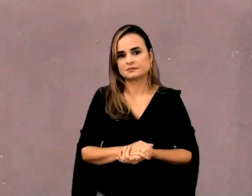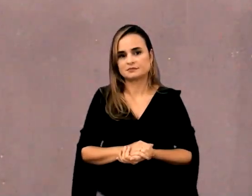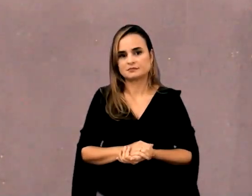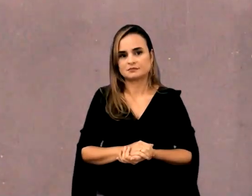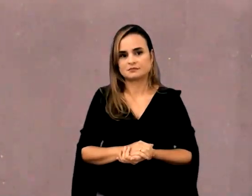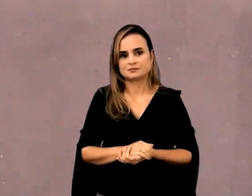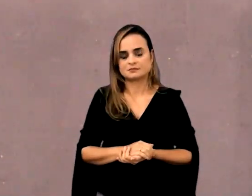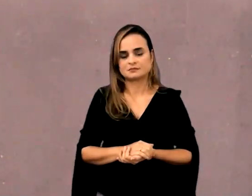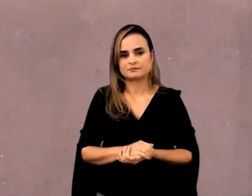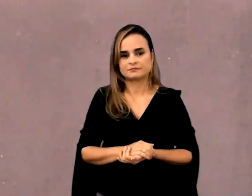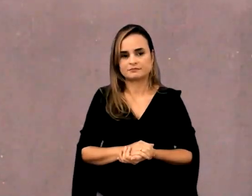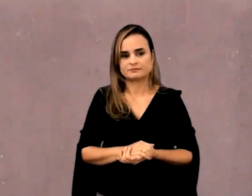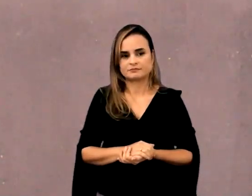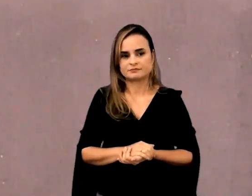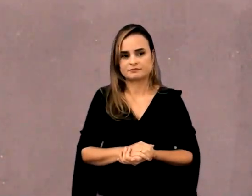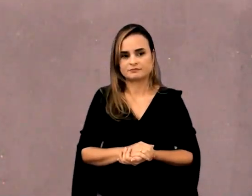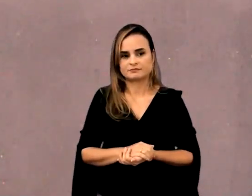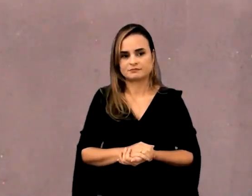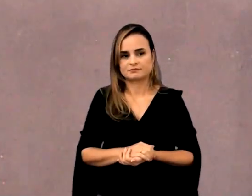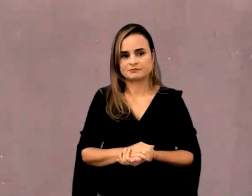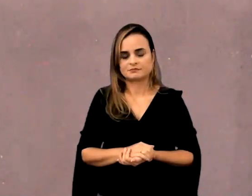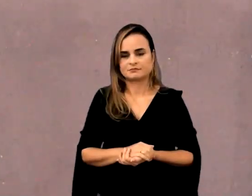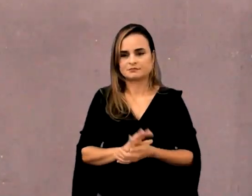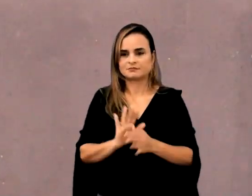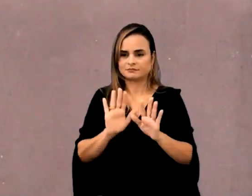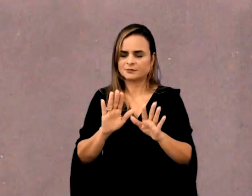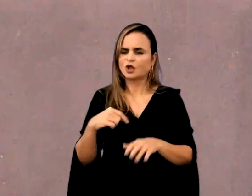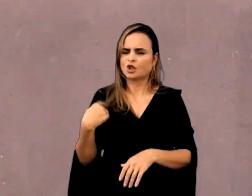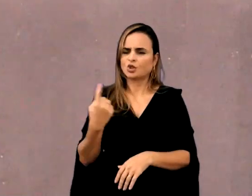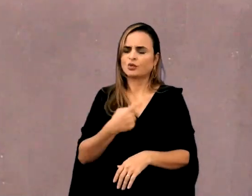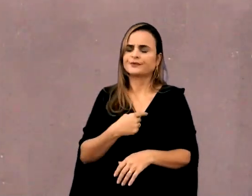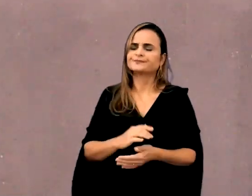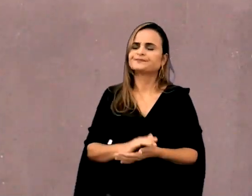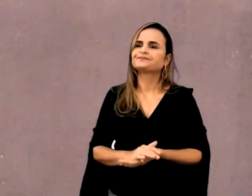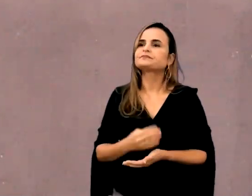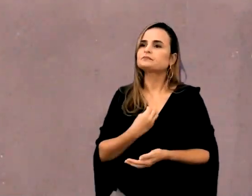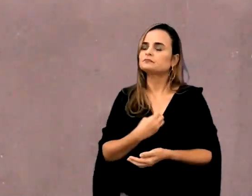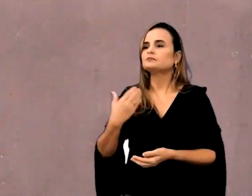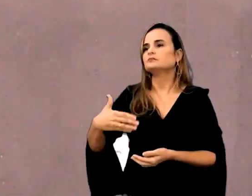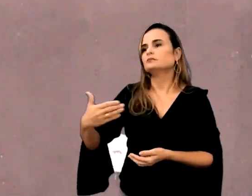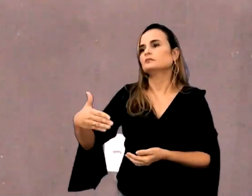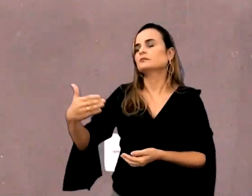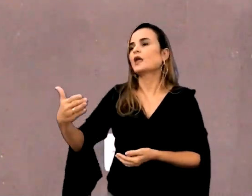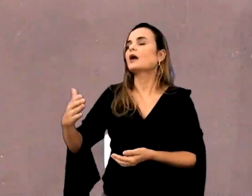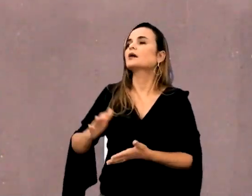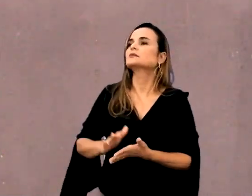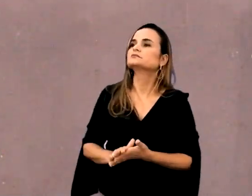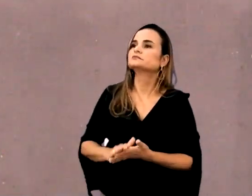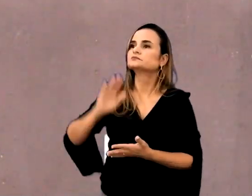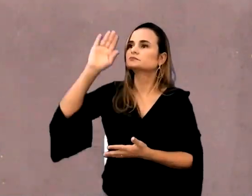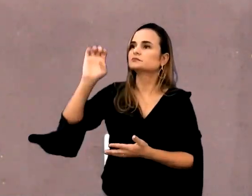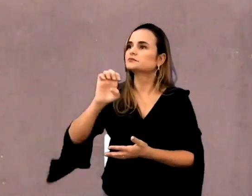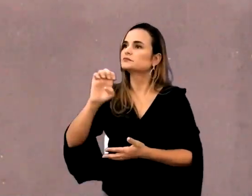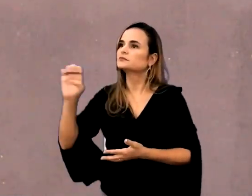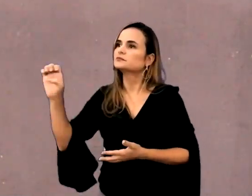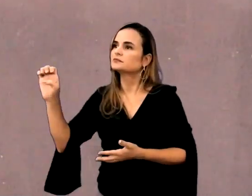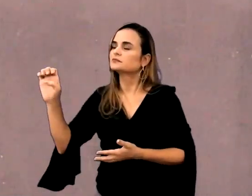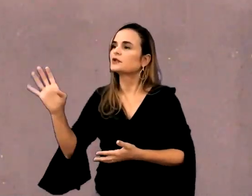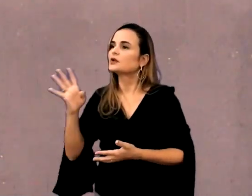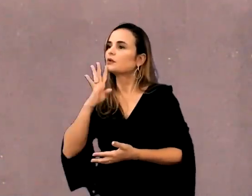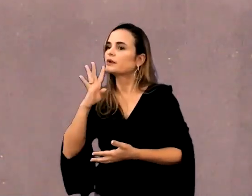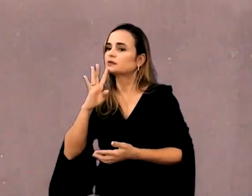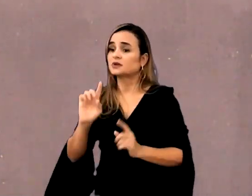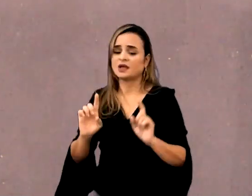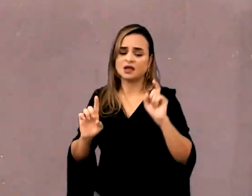Nós, quando chegamos ao conhecimento do Evangelho, nós estávamos caminhando em caminhos tortuosos. E qual